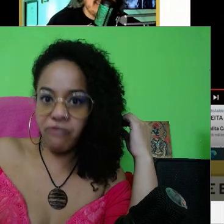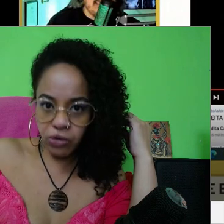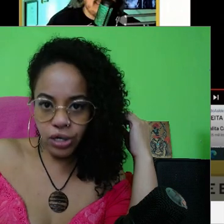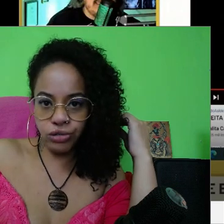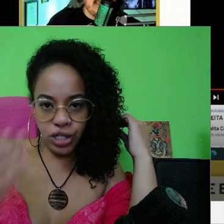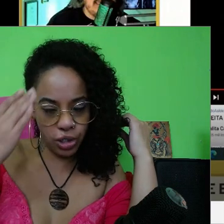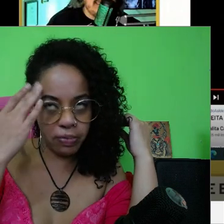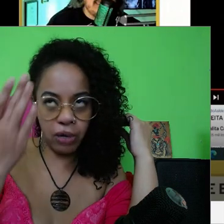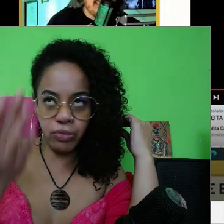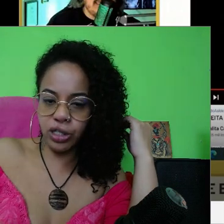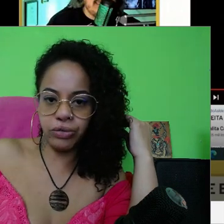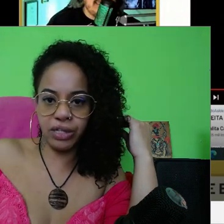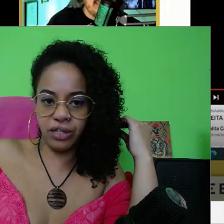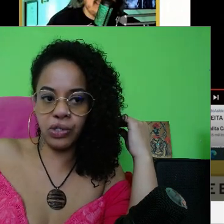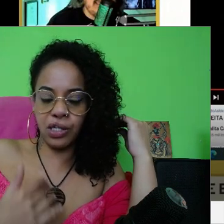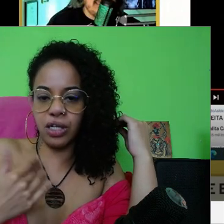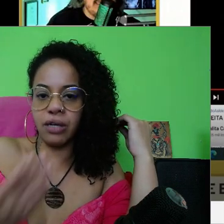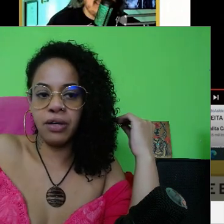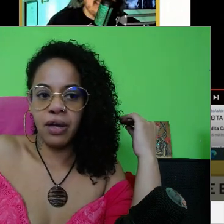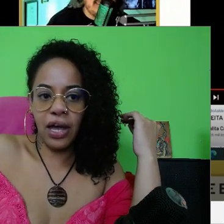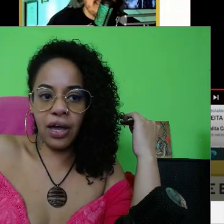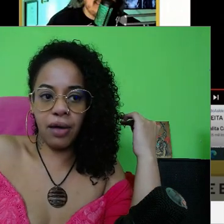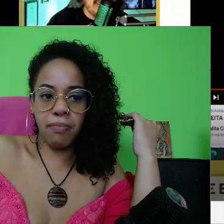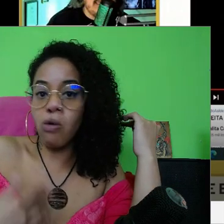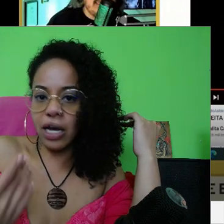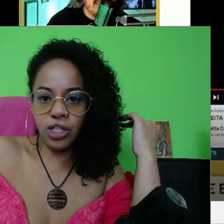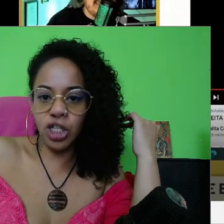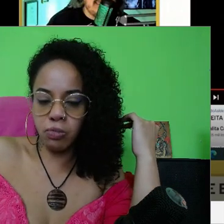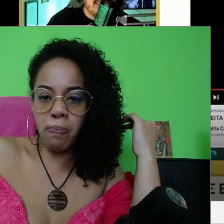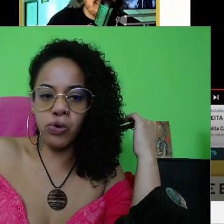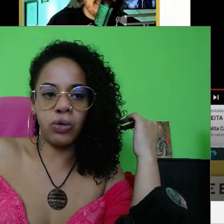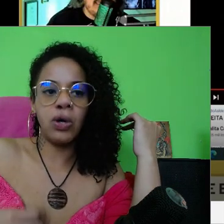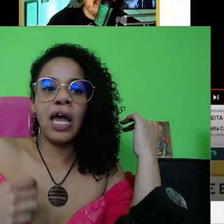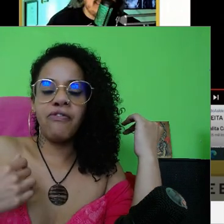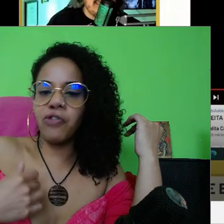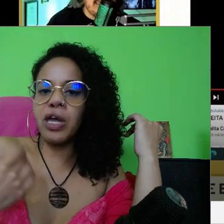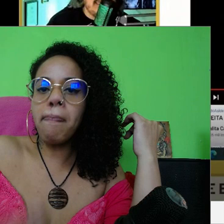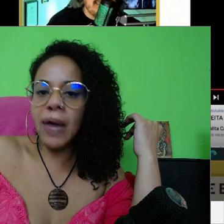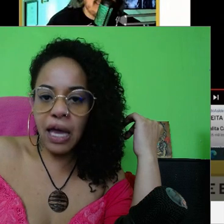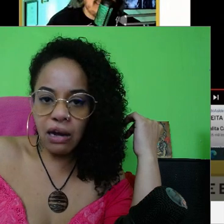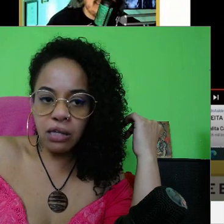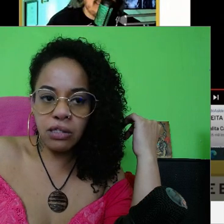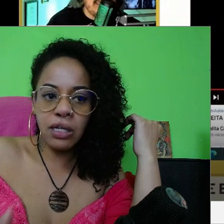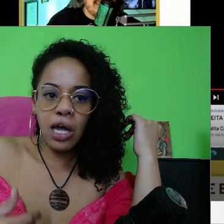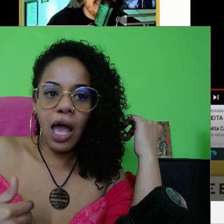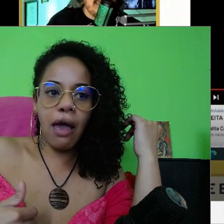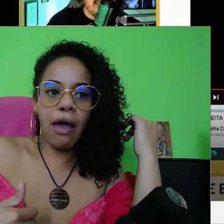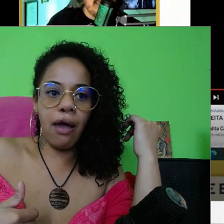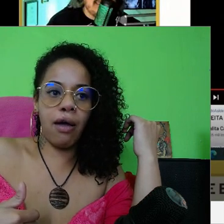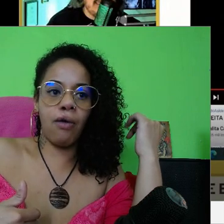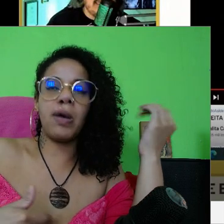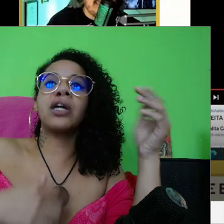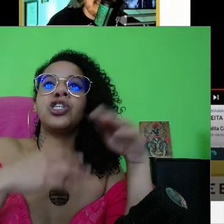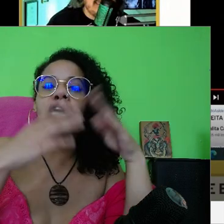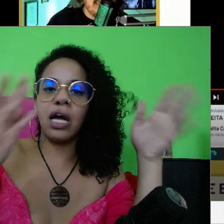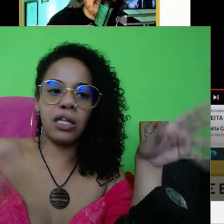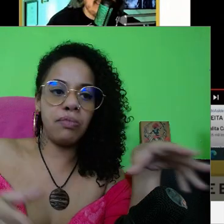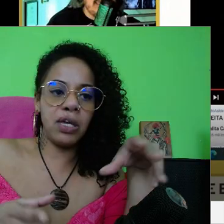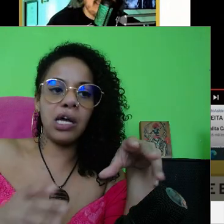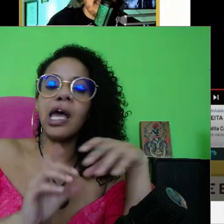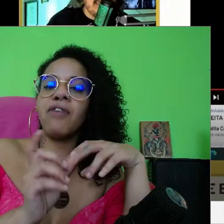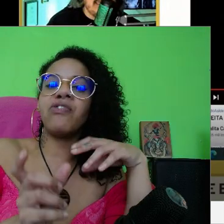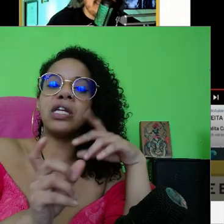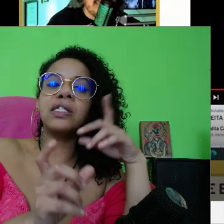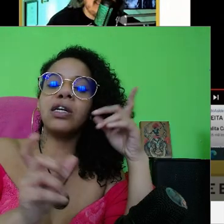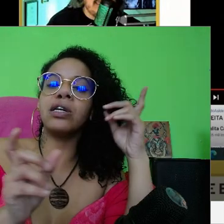Óbvio que não Gente pelo amor de Deus não é isso seria maucaratismo puro foi apenas é uma crítica